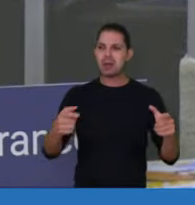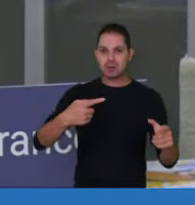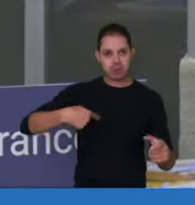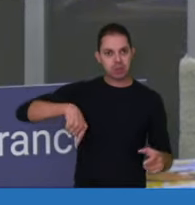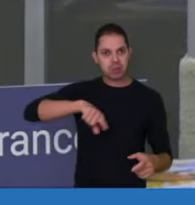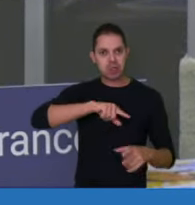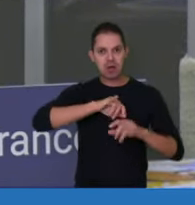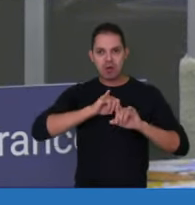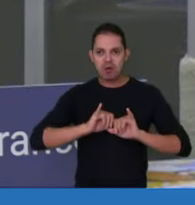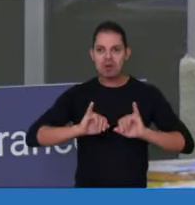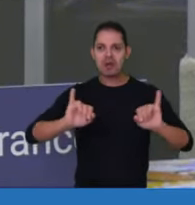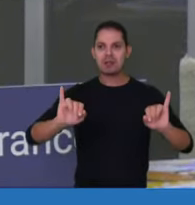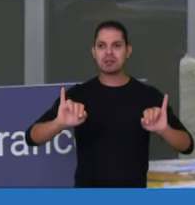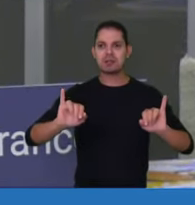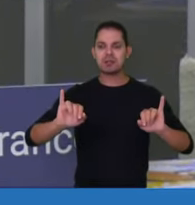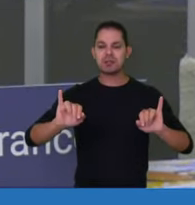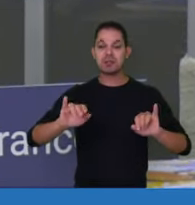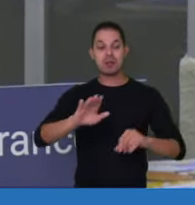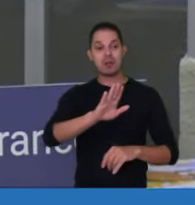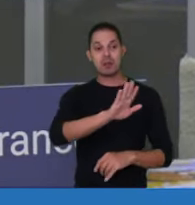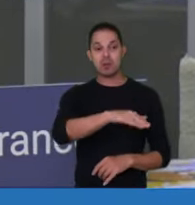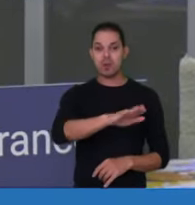falamos: olha,